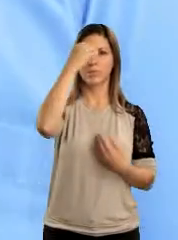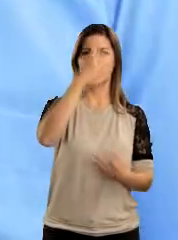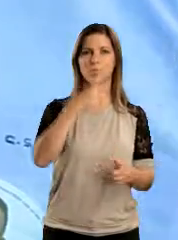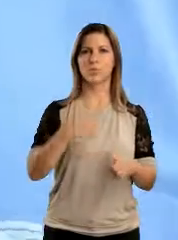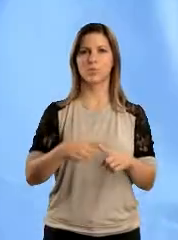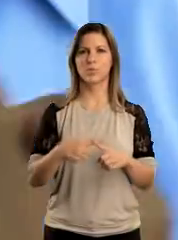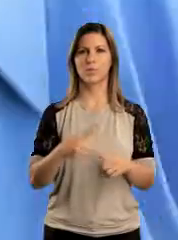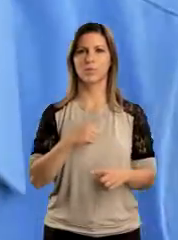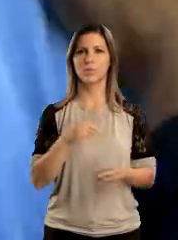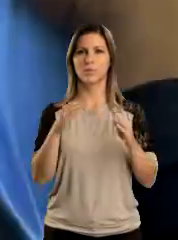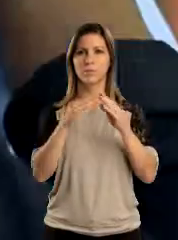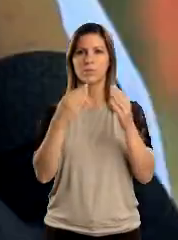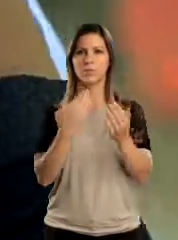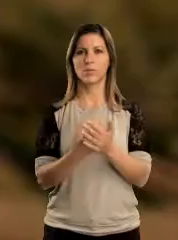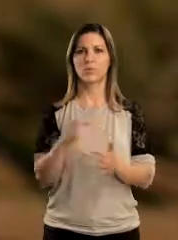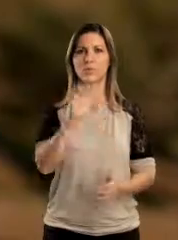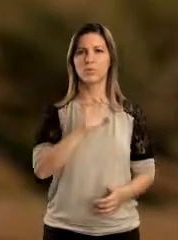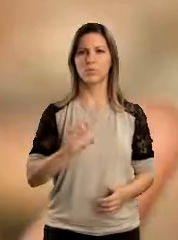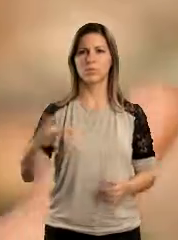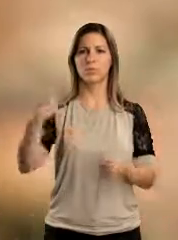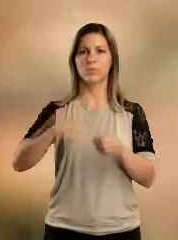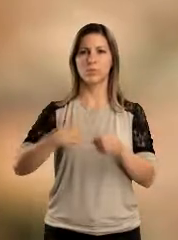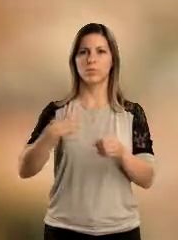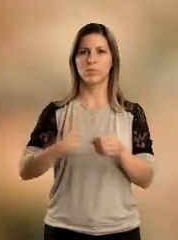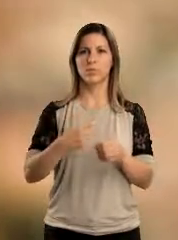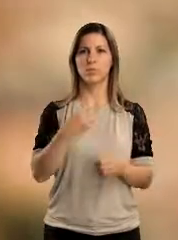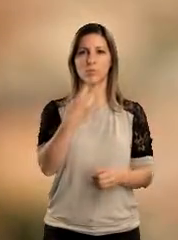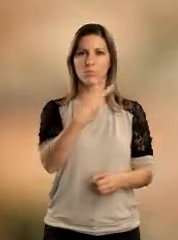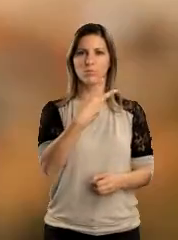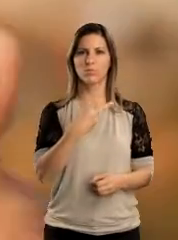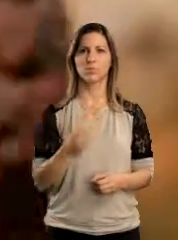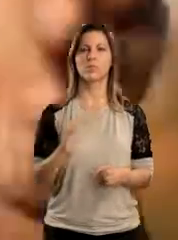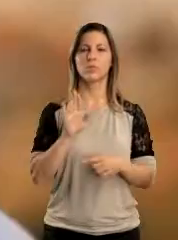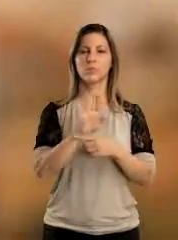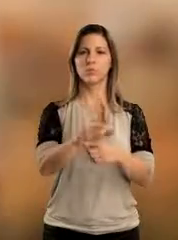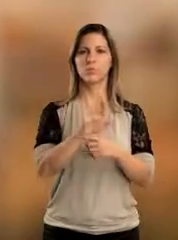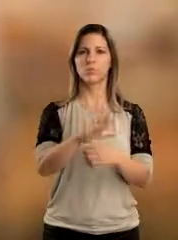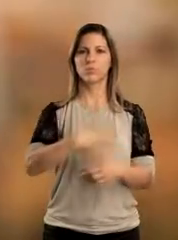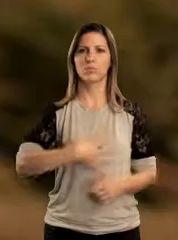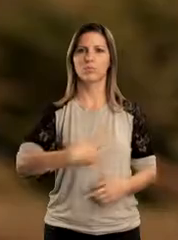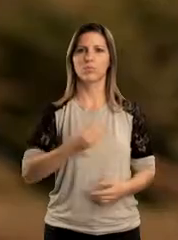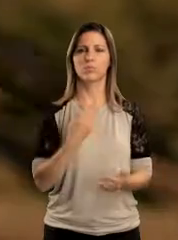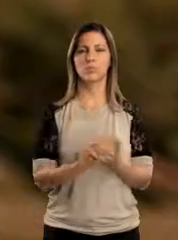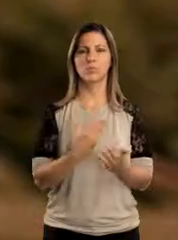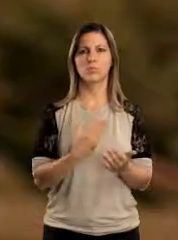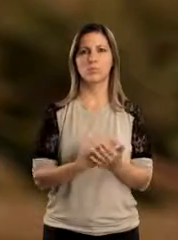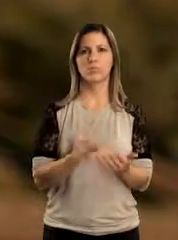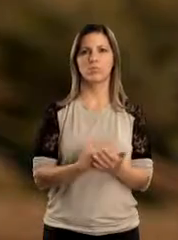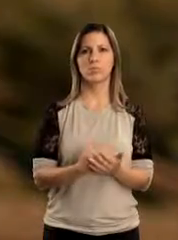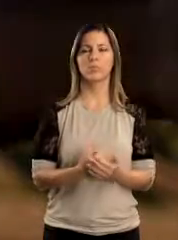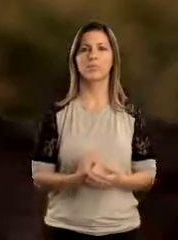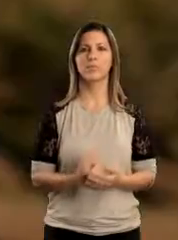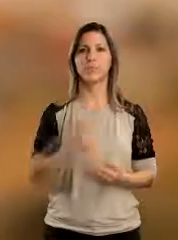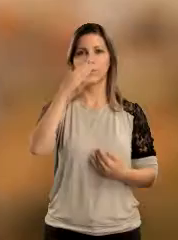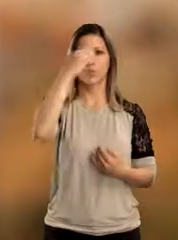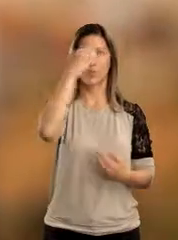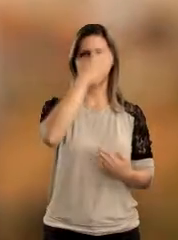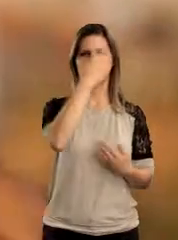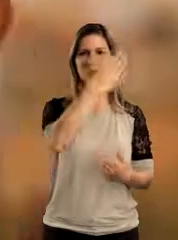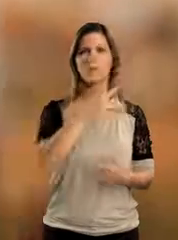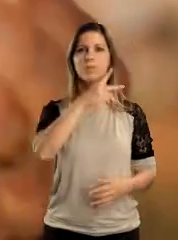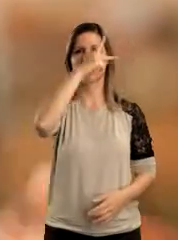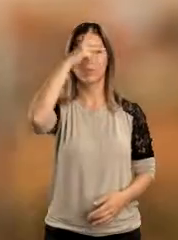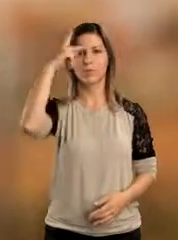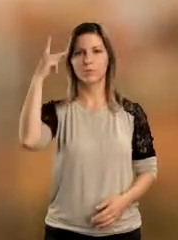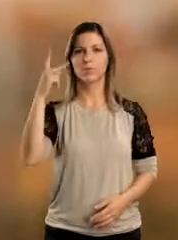parque levar. Isso é gostoso, né? Porque hoje nós temos duas escolas estaduais, escolas municipais, duas creches, um apenso. Então é